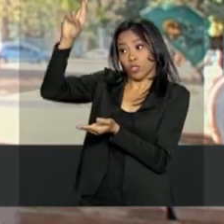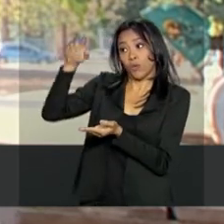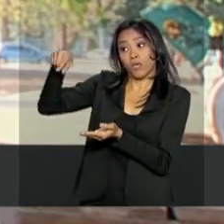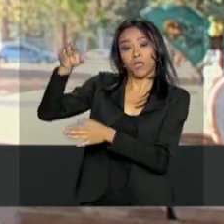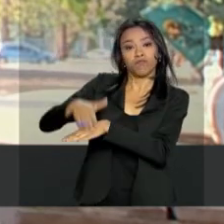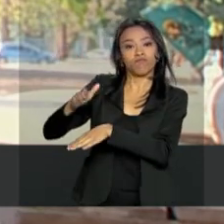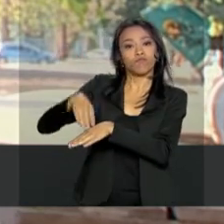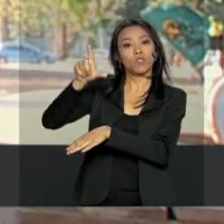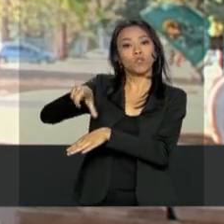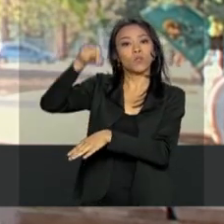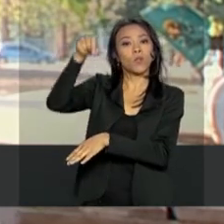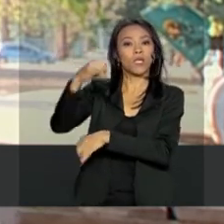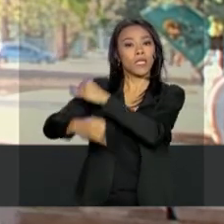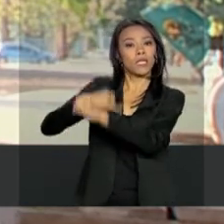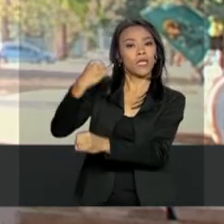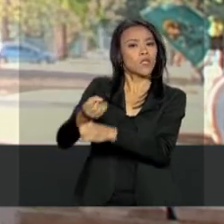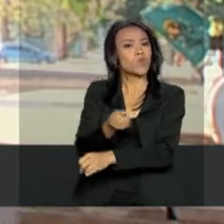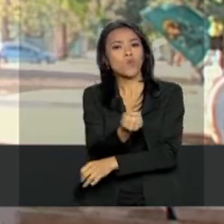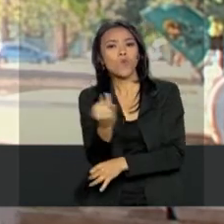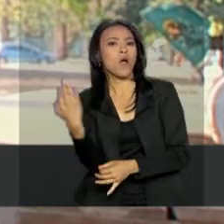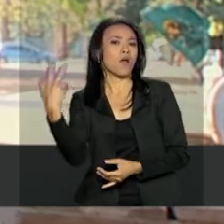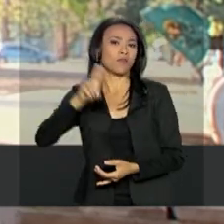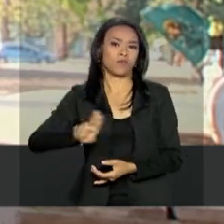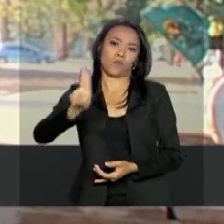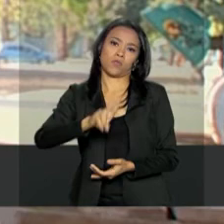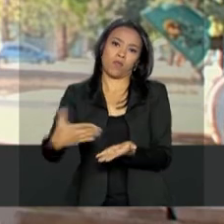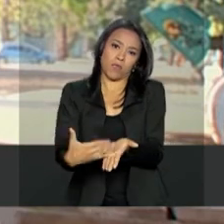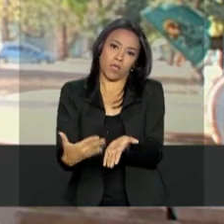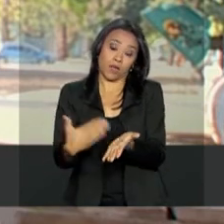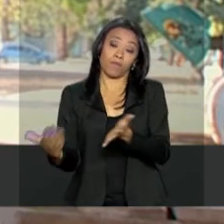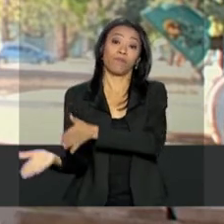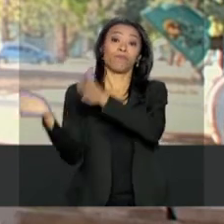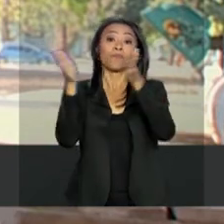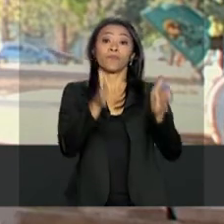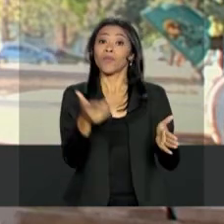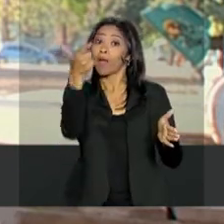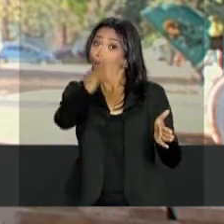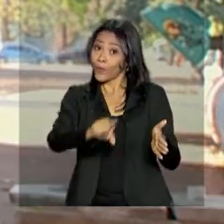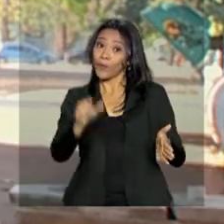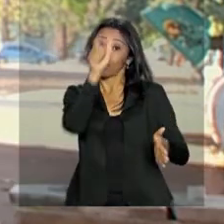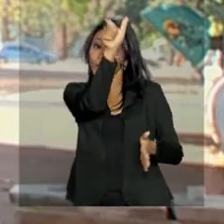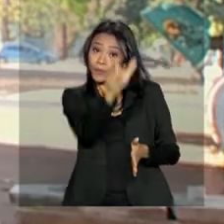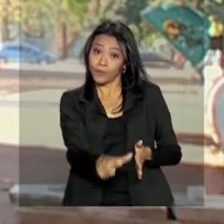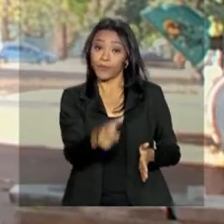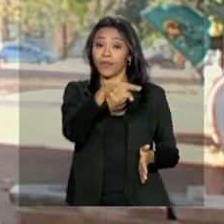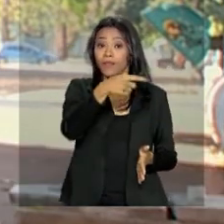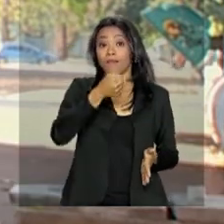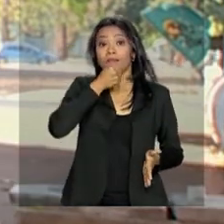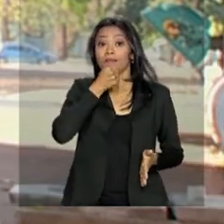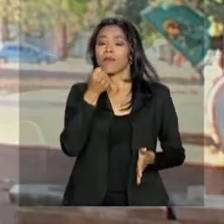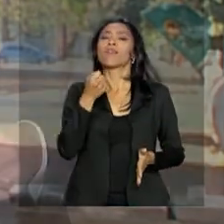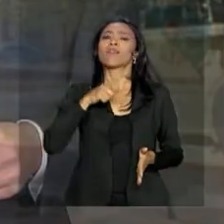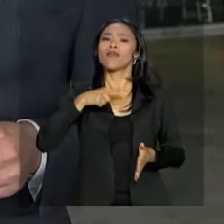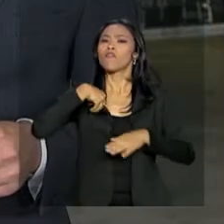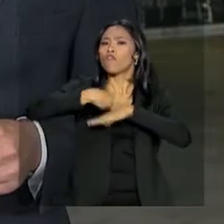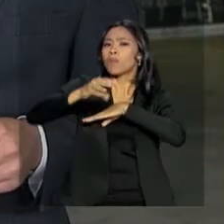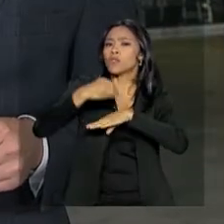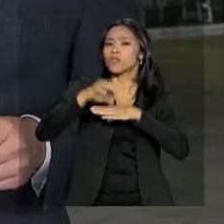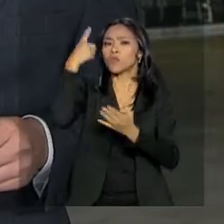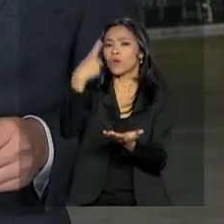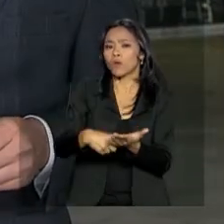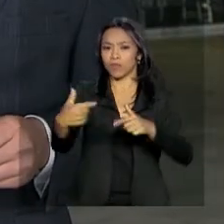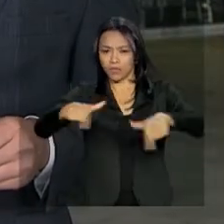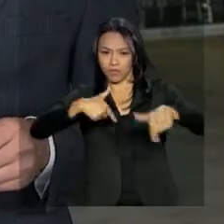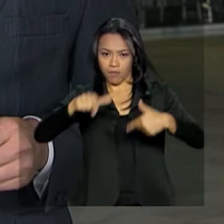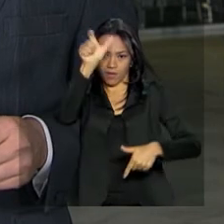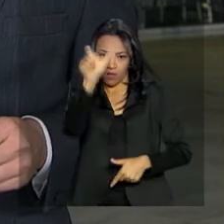pela internet quais são esses materiais que vão ser usados. Agora vamos falar ao vivo com o repórter Ney Pereira, que tem informações sobre a agenda do presidente